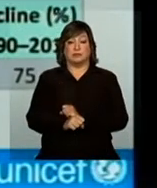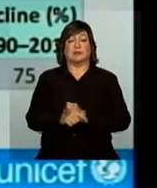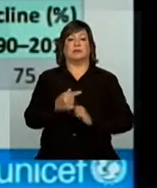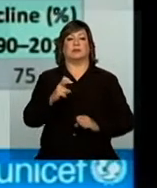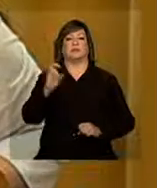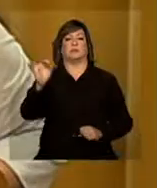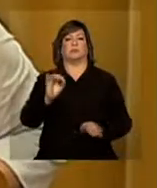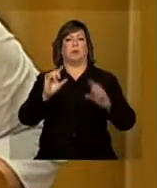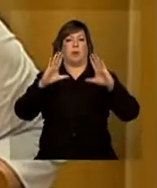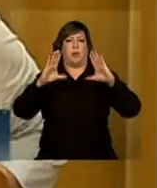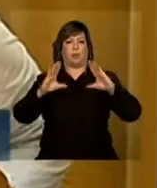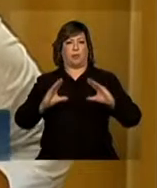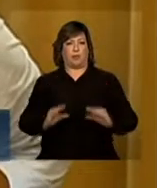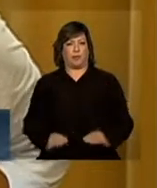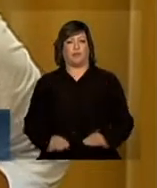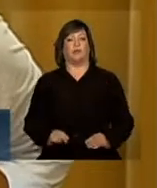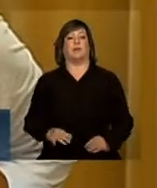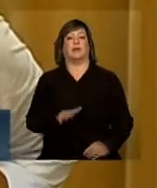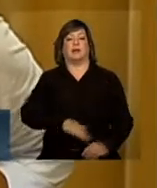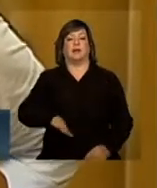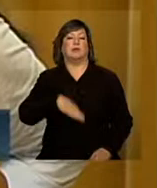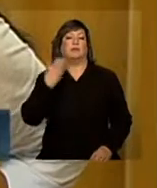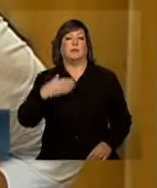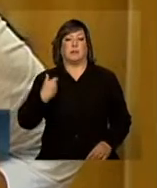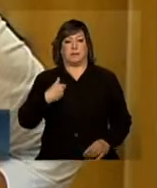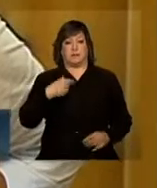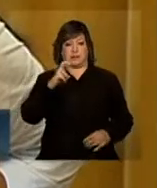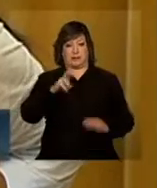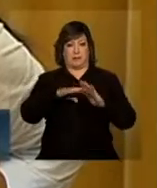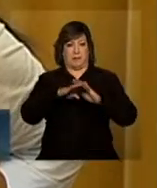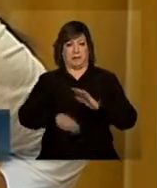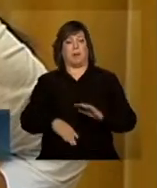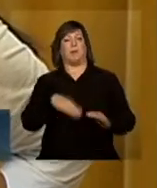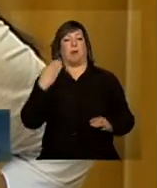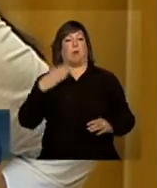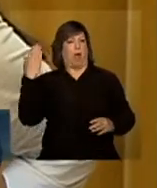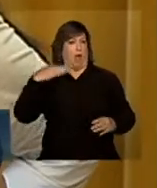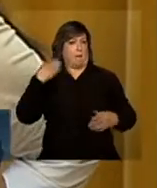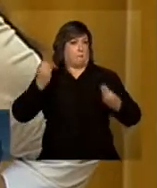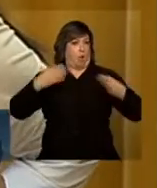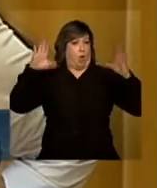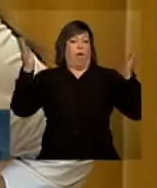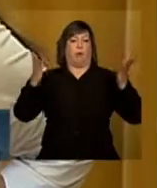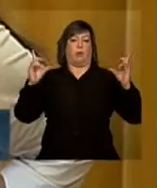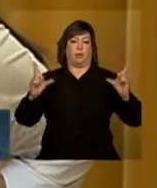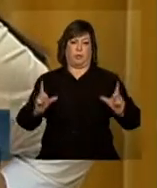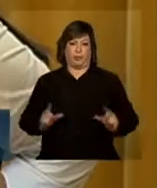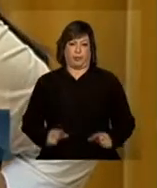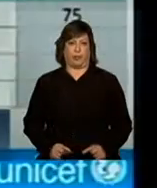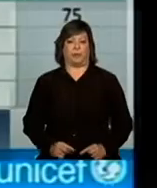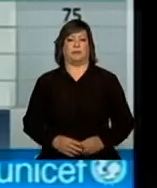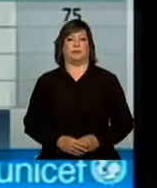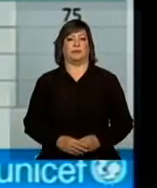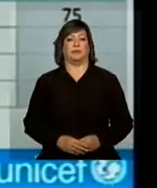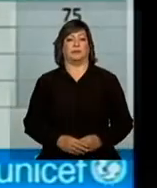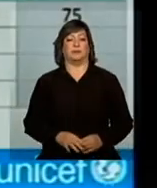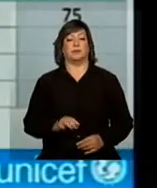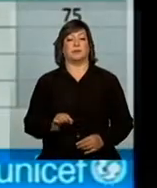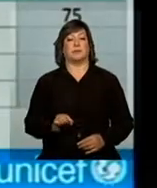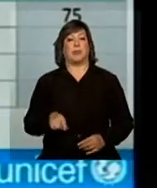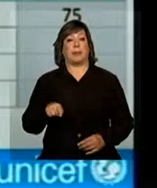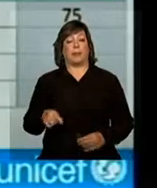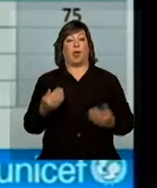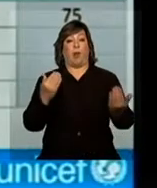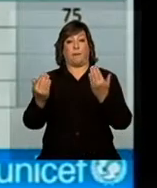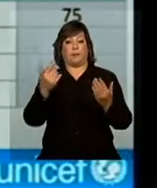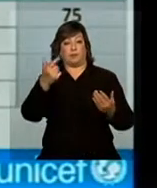com a redução da mortalidade menor de 5 anos de 77. O próximo, por favor. Aqui a comparação de